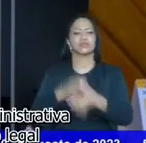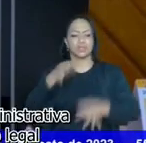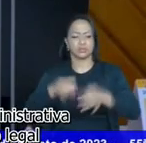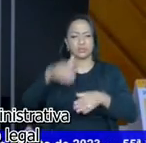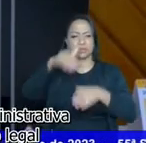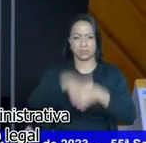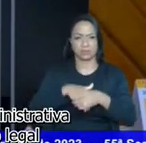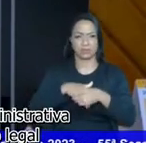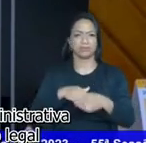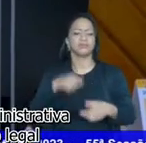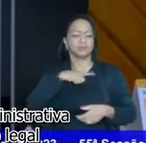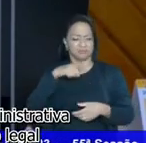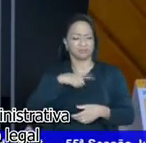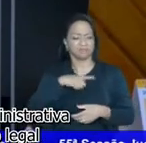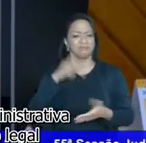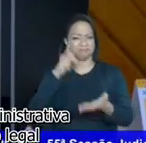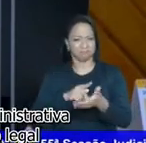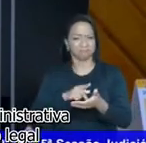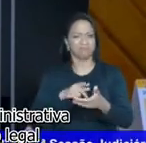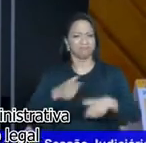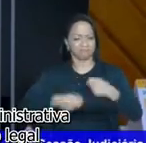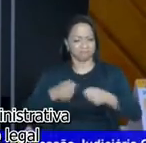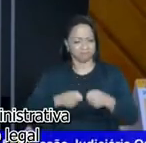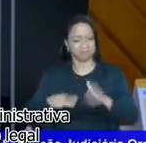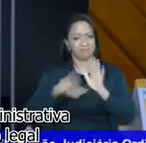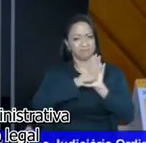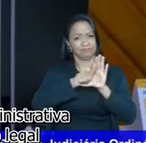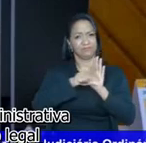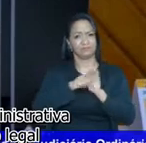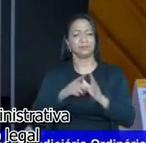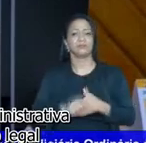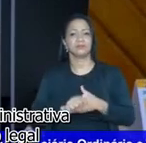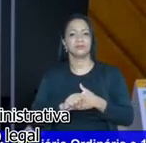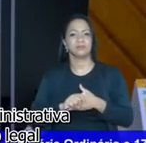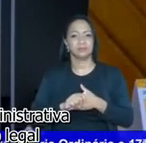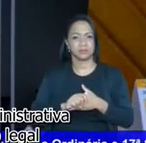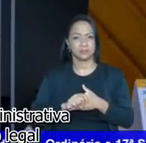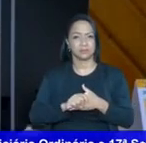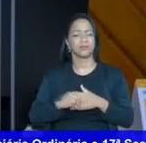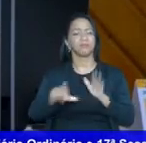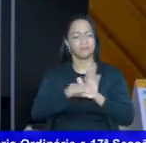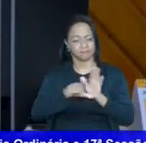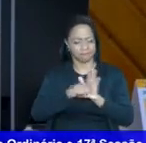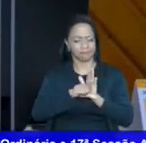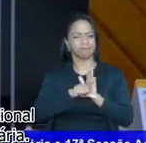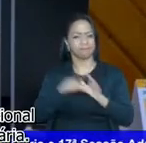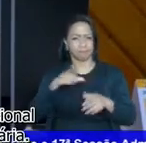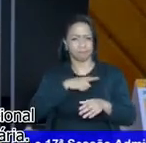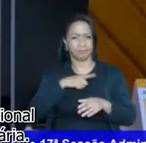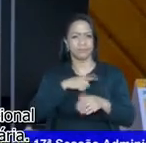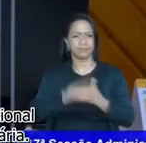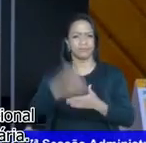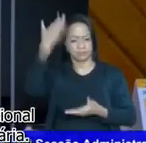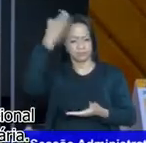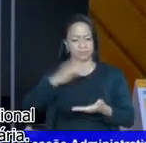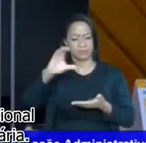como destaquei, tinha, de fato, natureza administrativa por previsão legal. Ocorre que, por expressa previsão legal, a